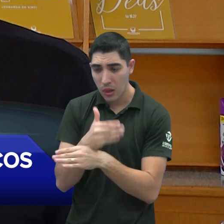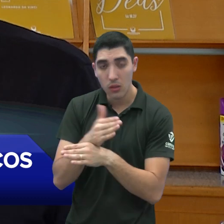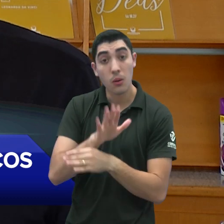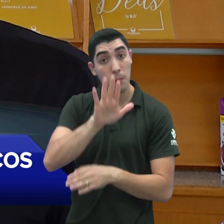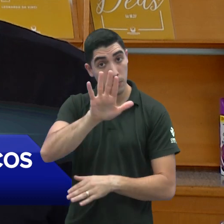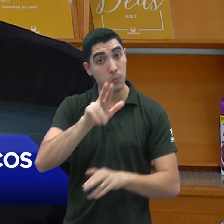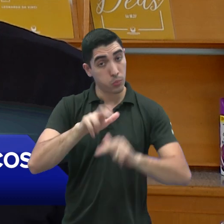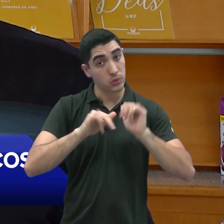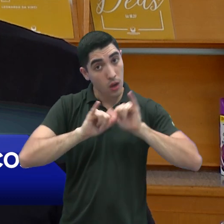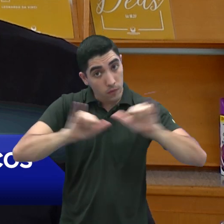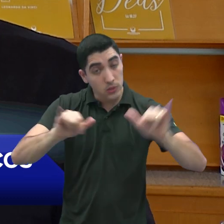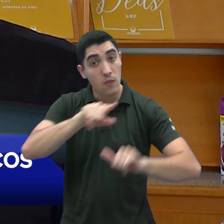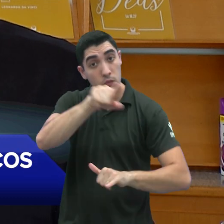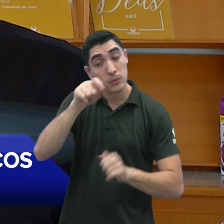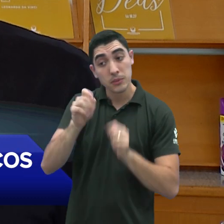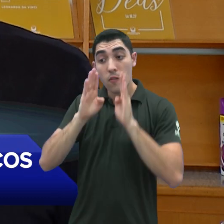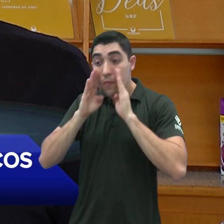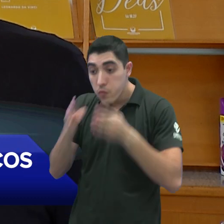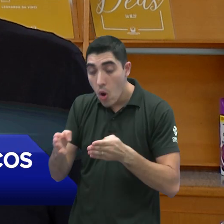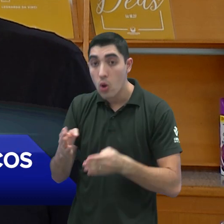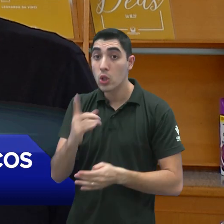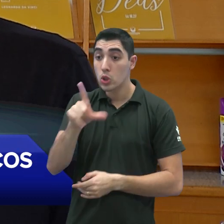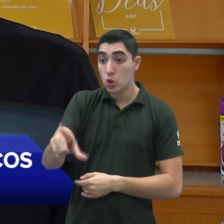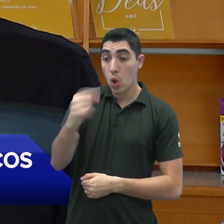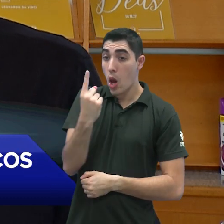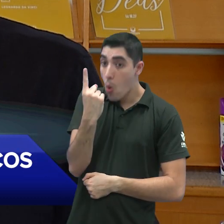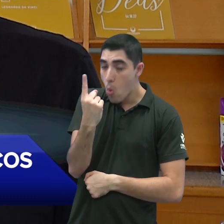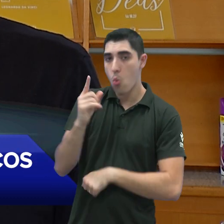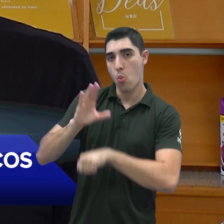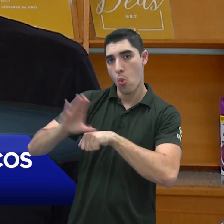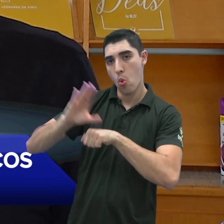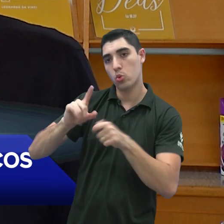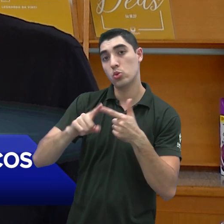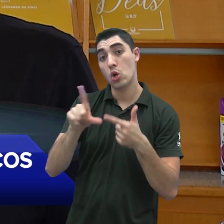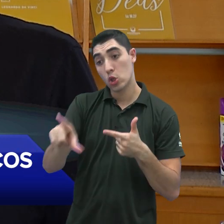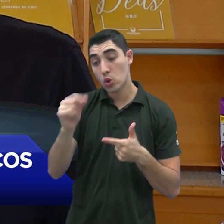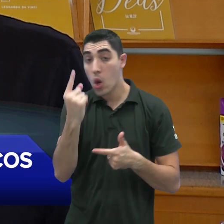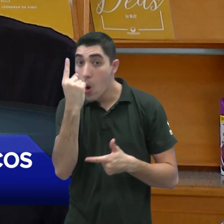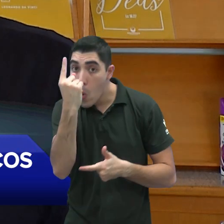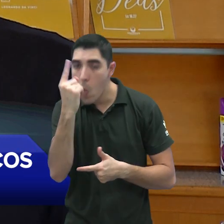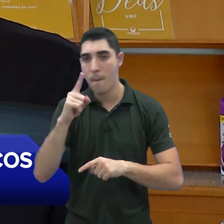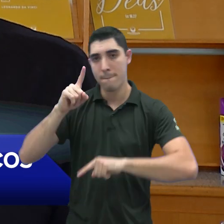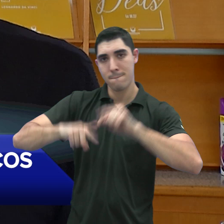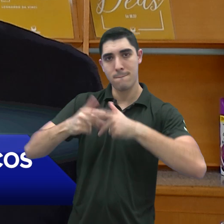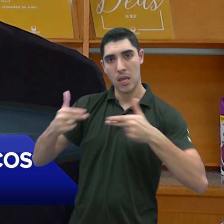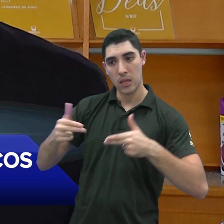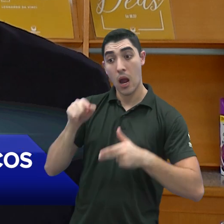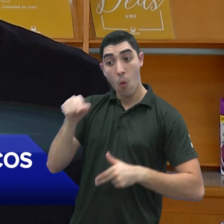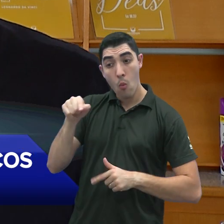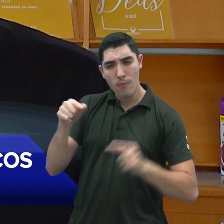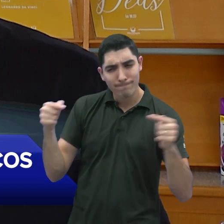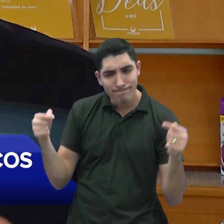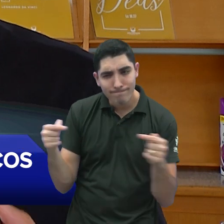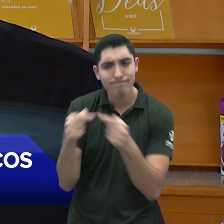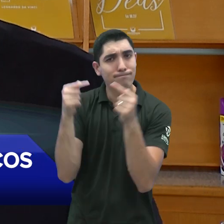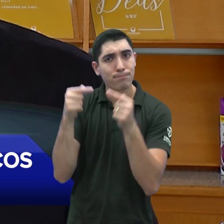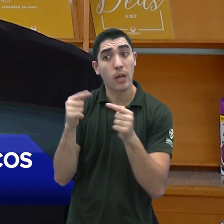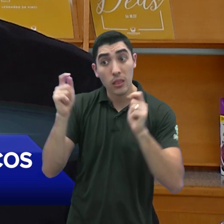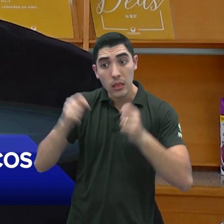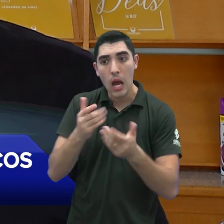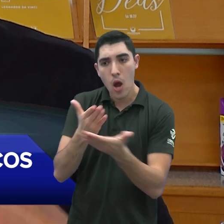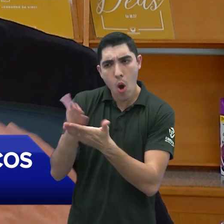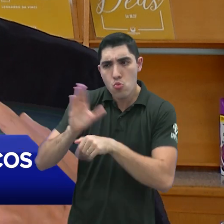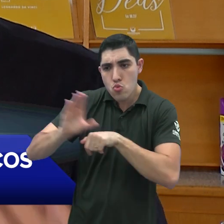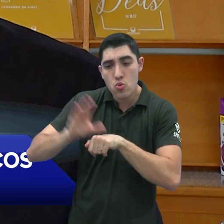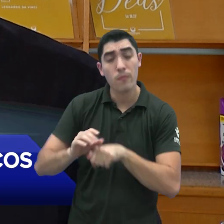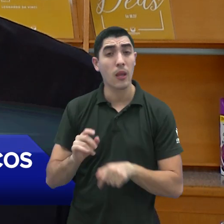tenha foco, escolha um bom material, escolha um bom curso, um curso que tenha realmente histórico, porque tem aparecido